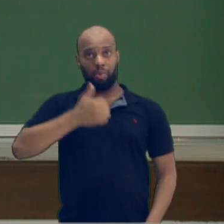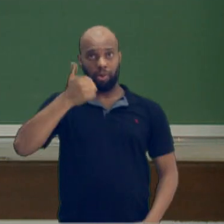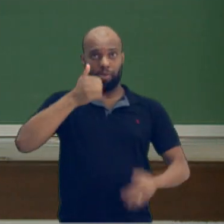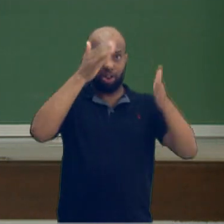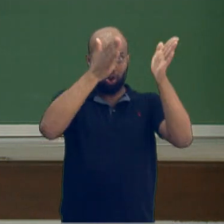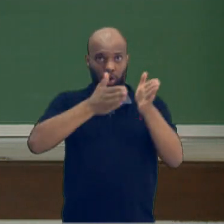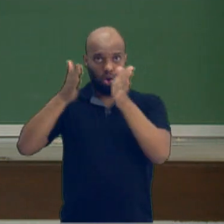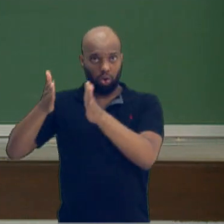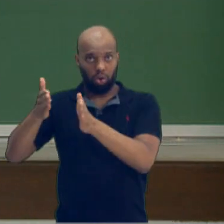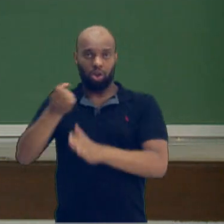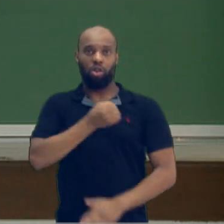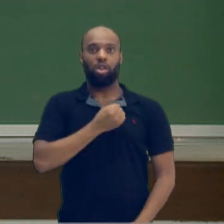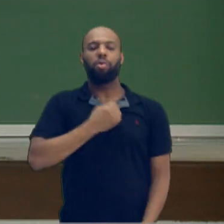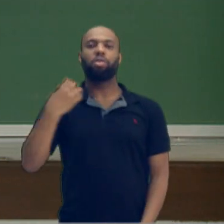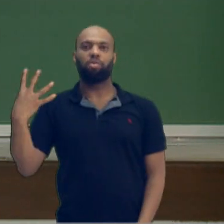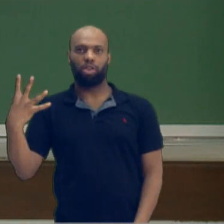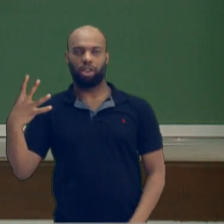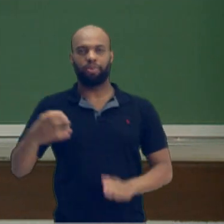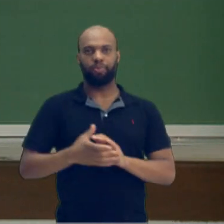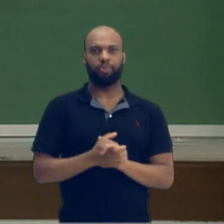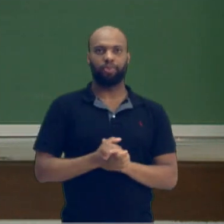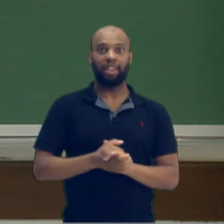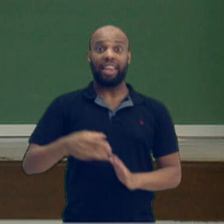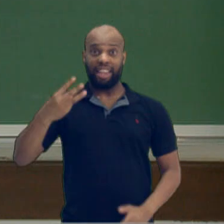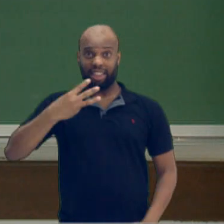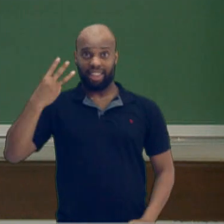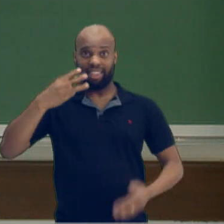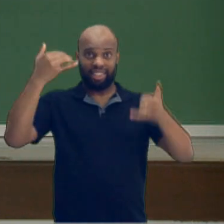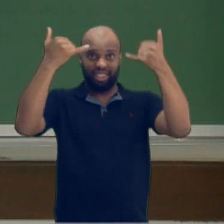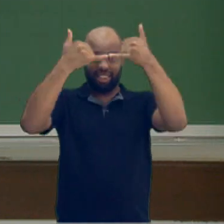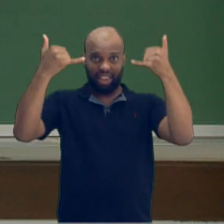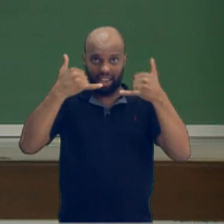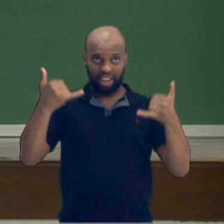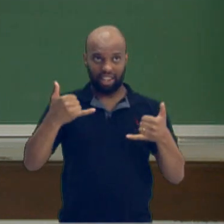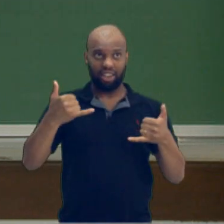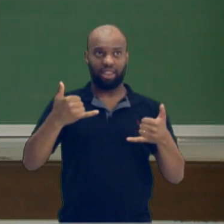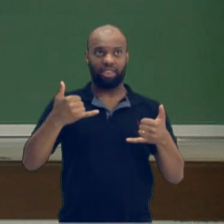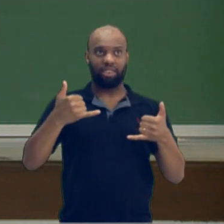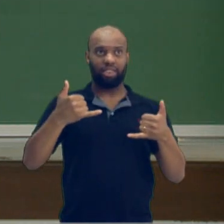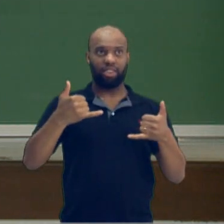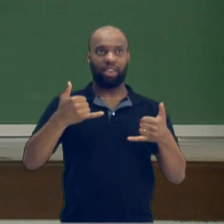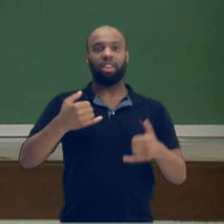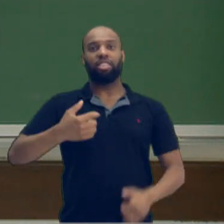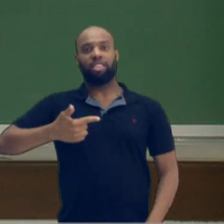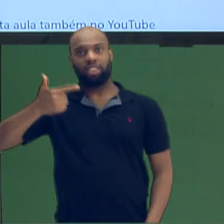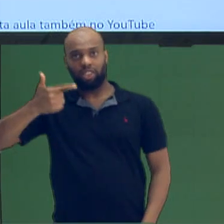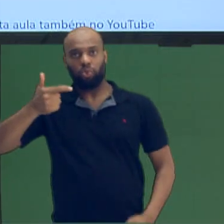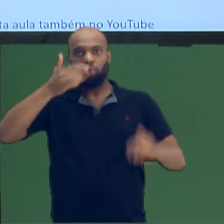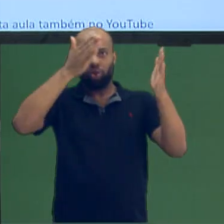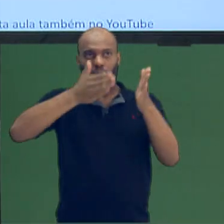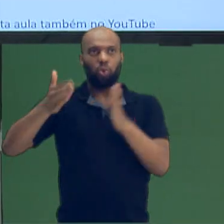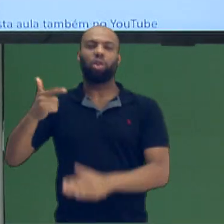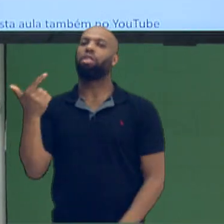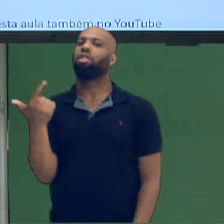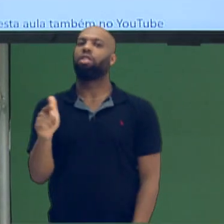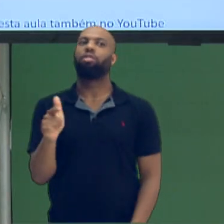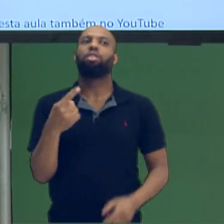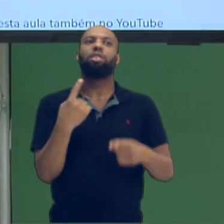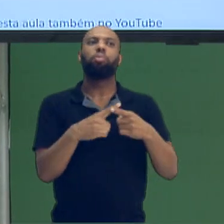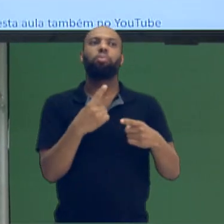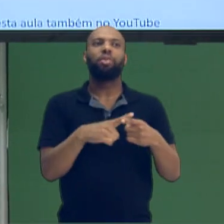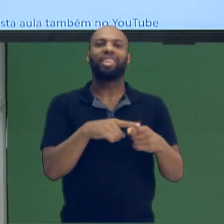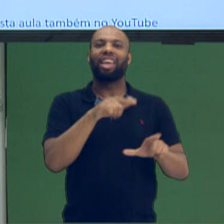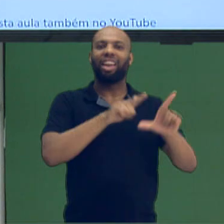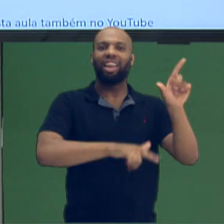elemento 4. E o elemento que está na terceira linha, segunda coluna, não existe, tá certo? Porque a nossa